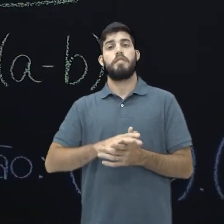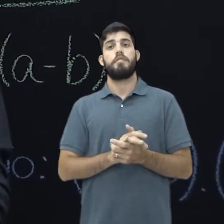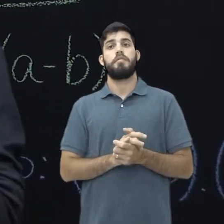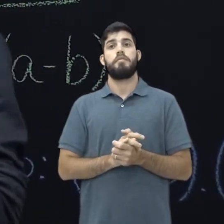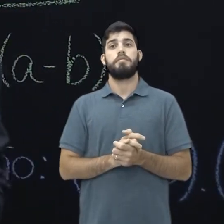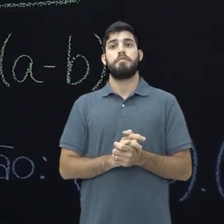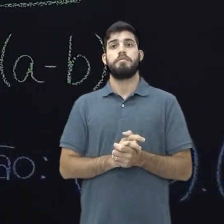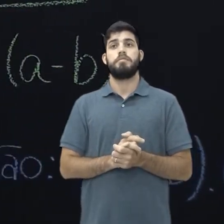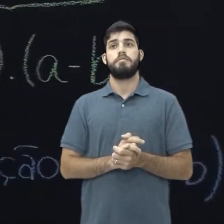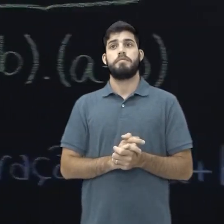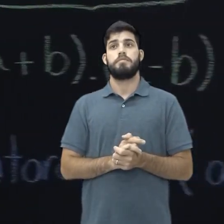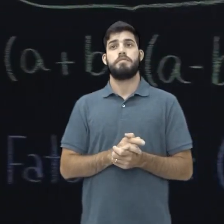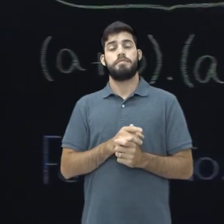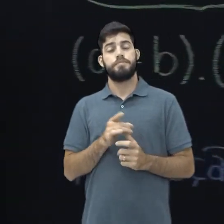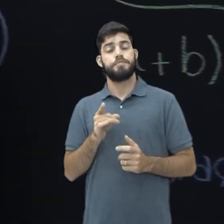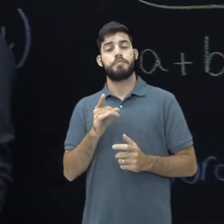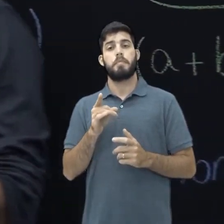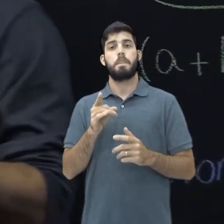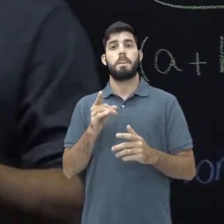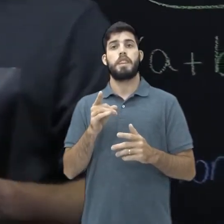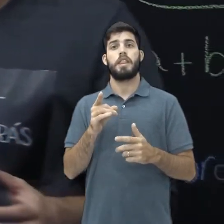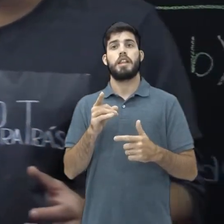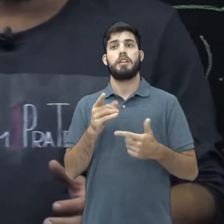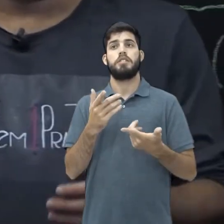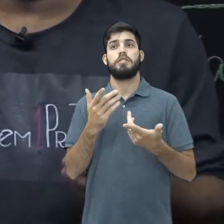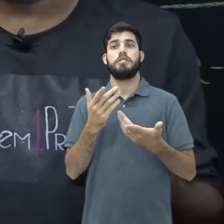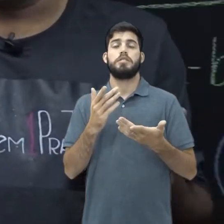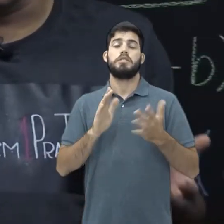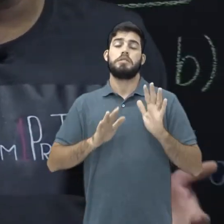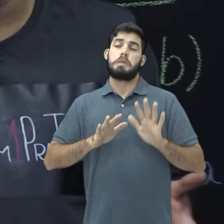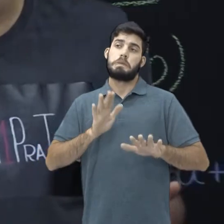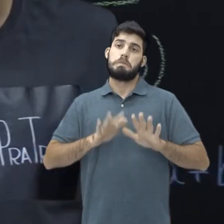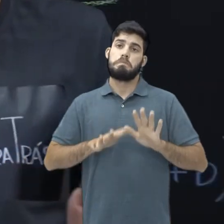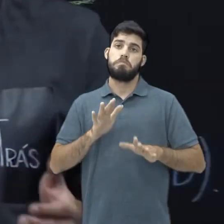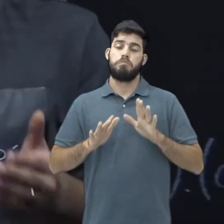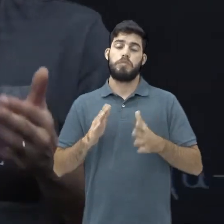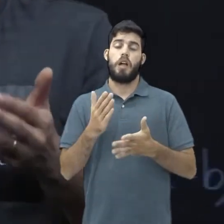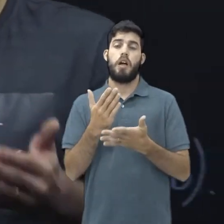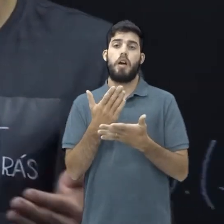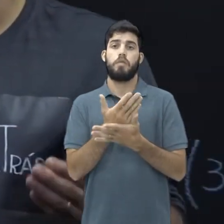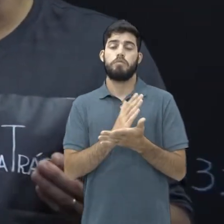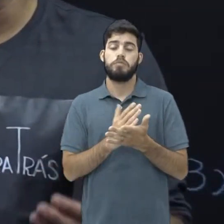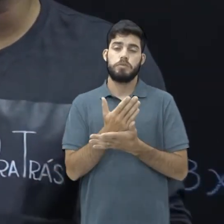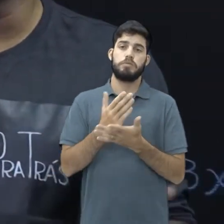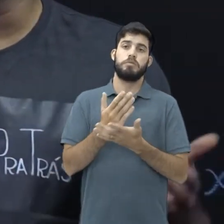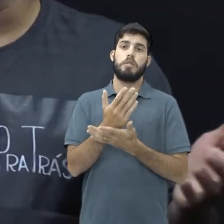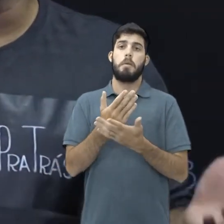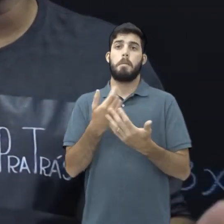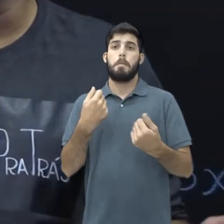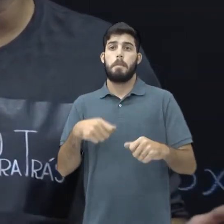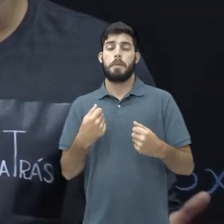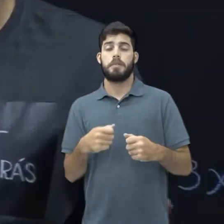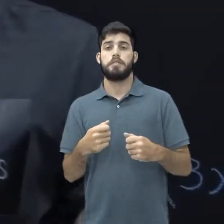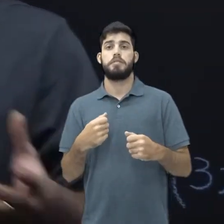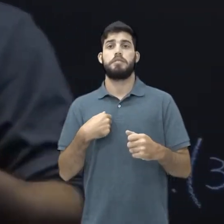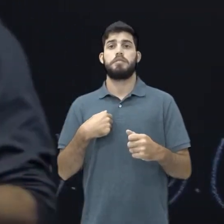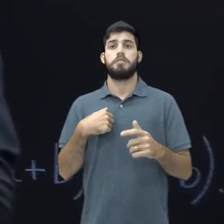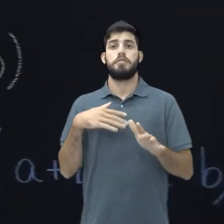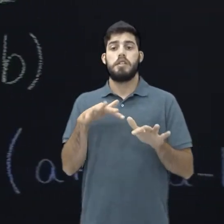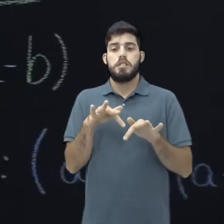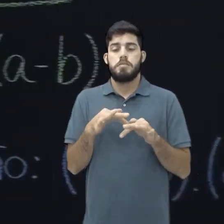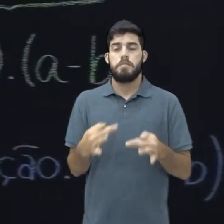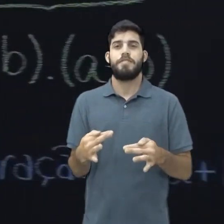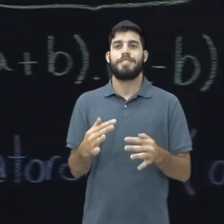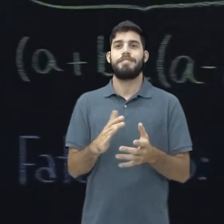algébrica, tá bom? Essa fração algébrica, ela necessita, algumas vezes, da simplificação de fatores.